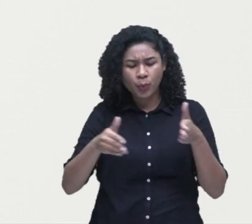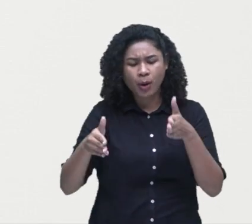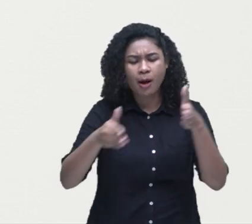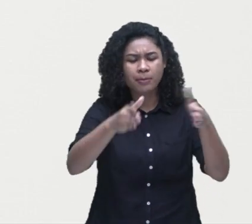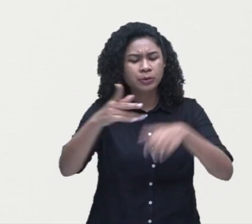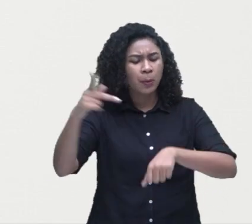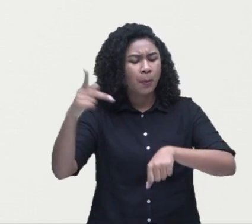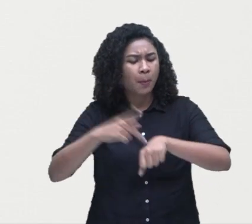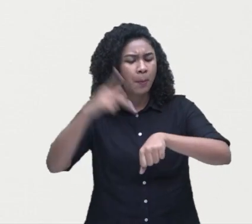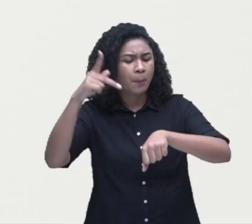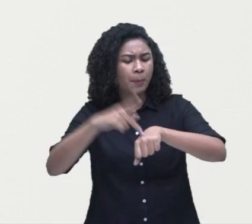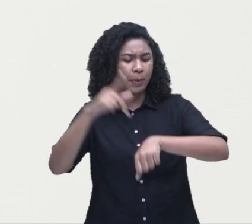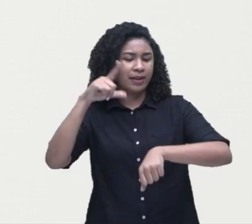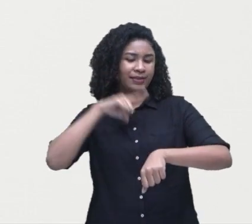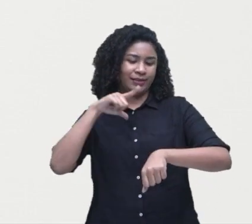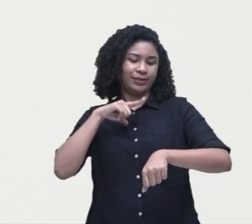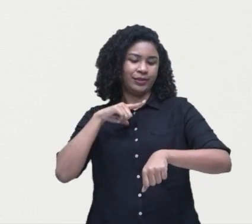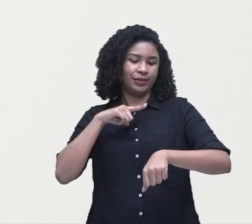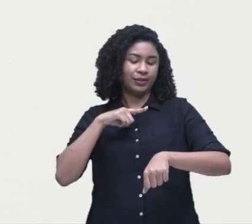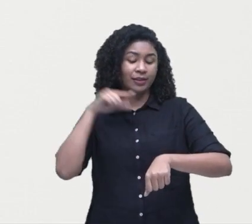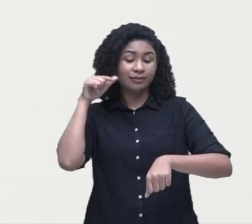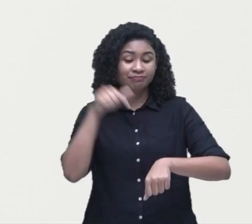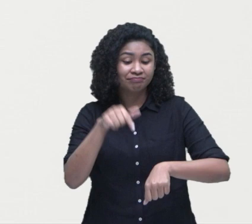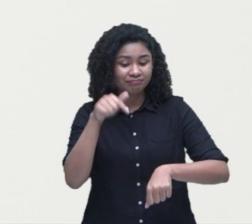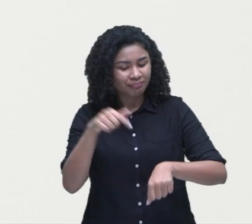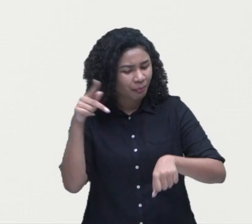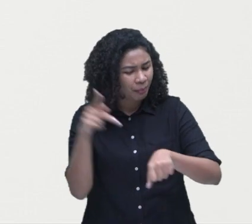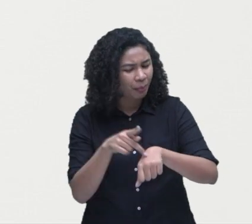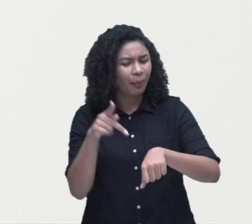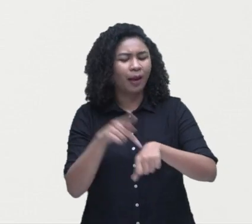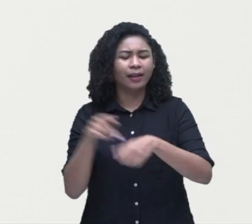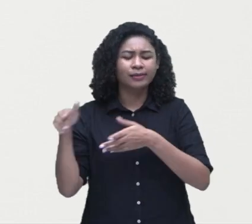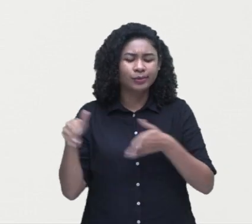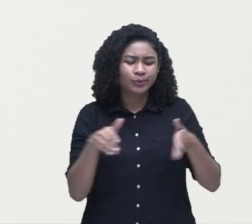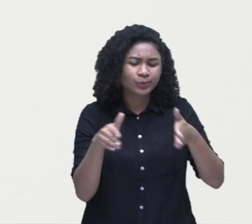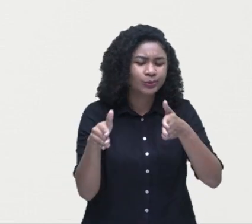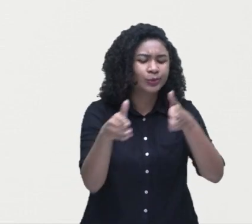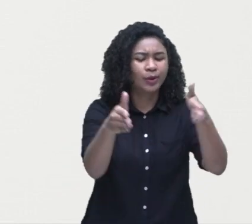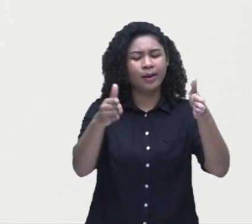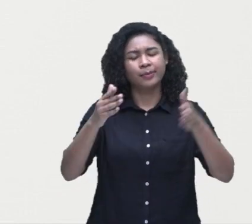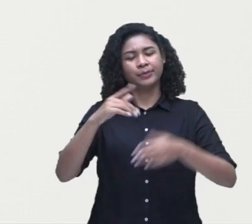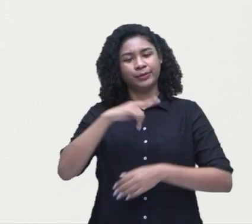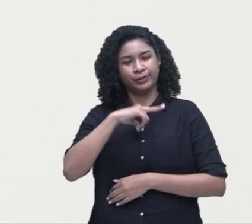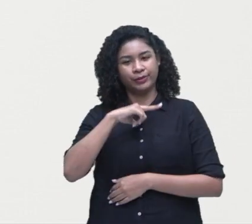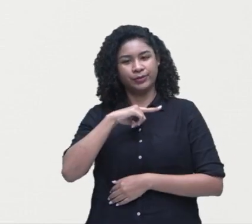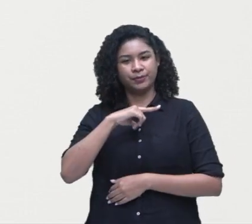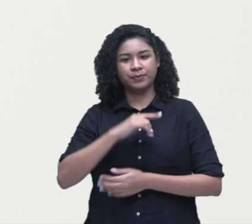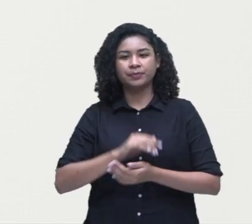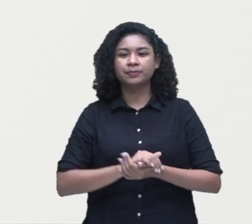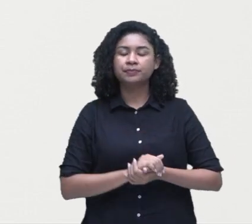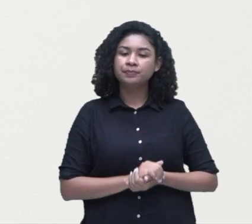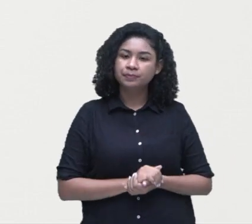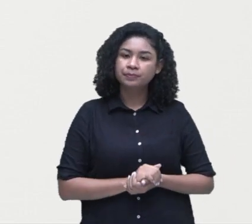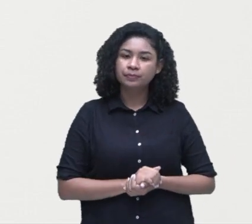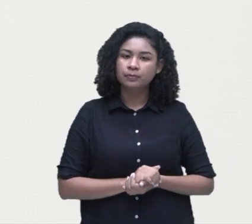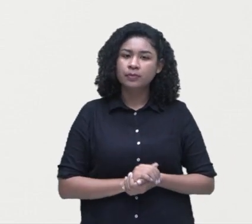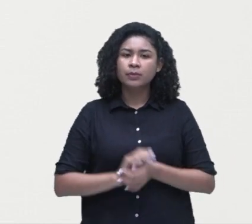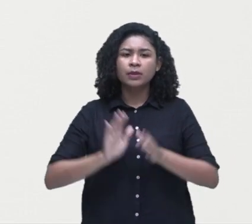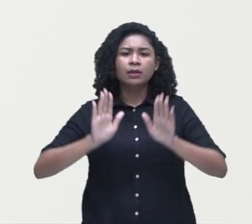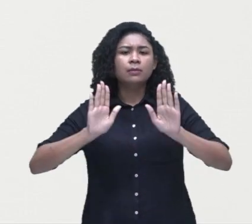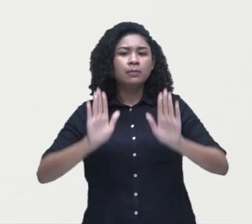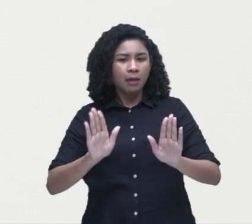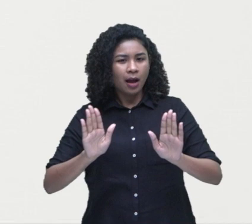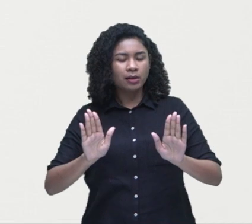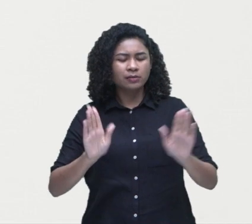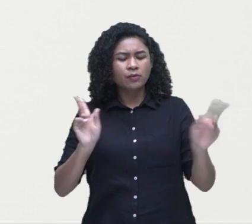pedra no meio do caminho, no meio do caminho tinha uma pedra. Veja só, como, né, eu vou